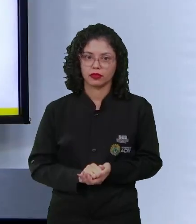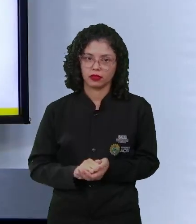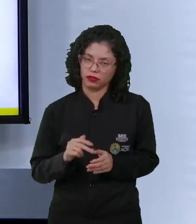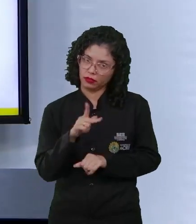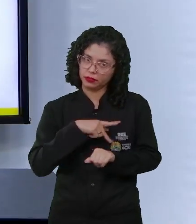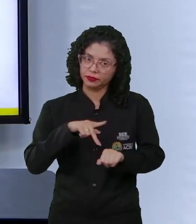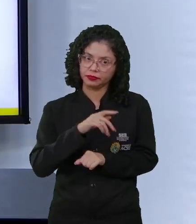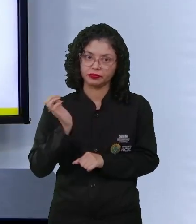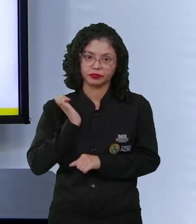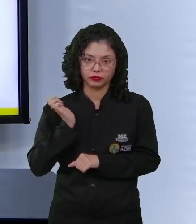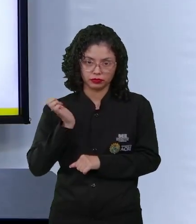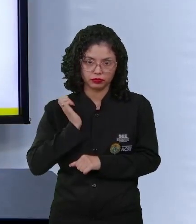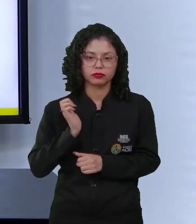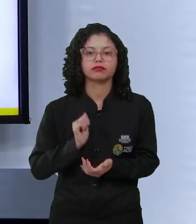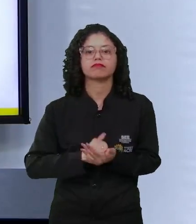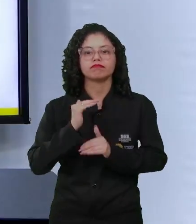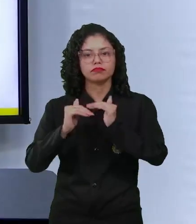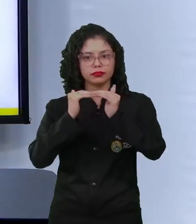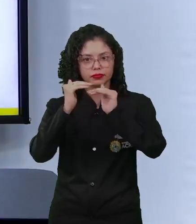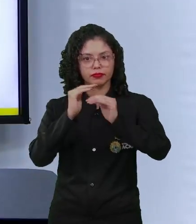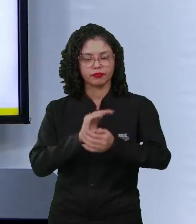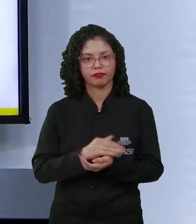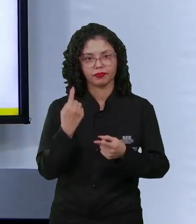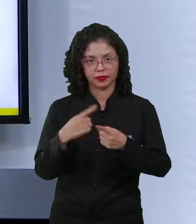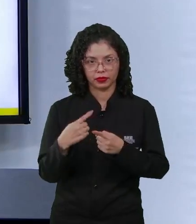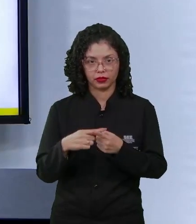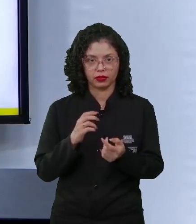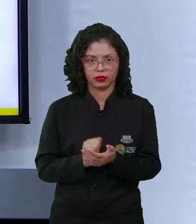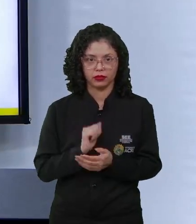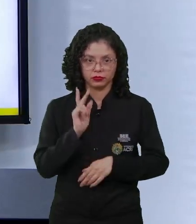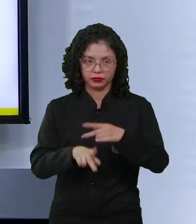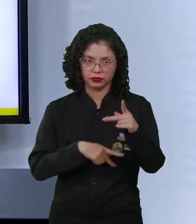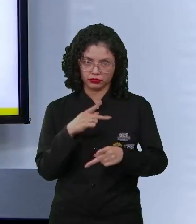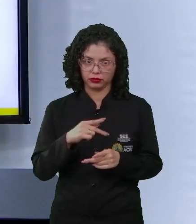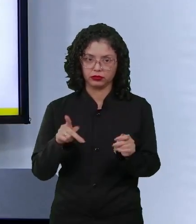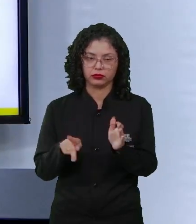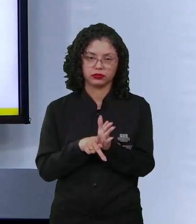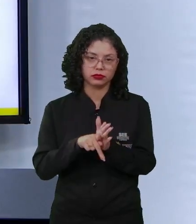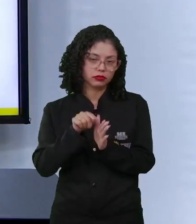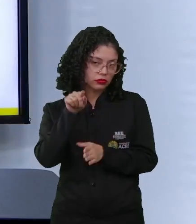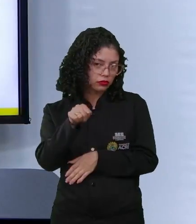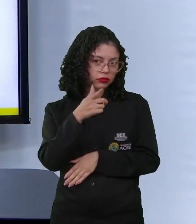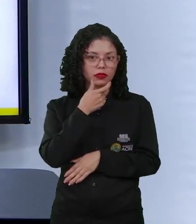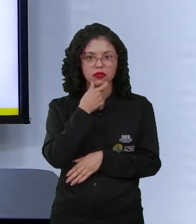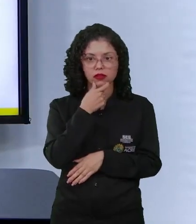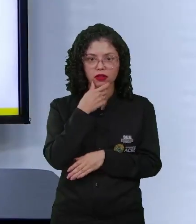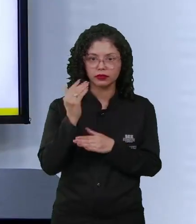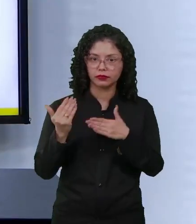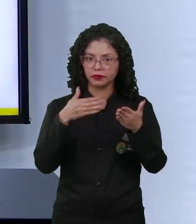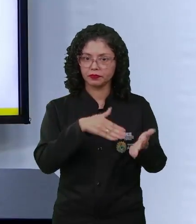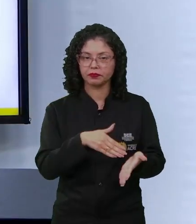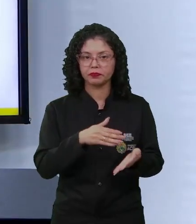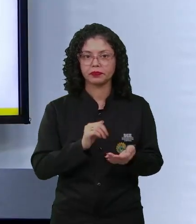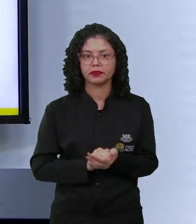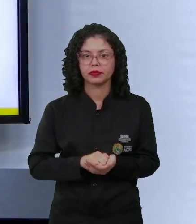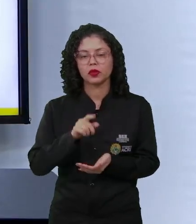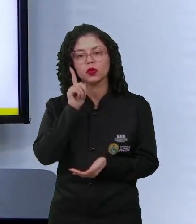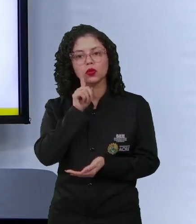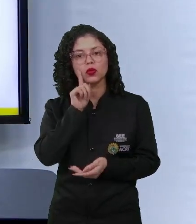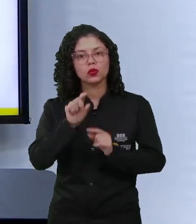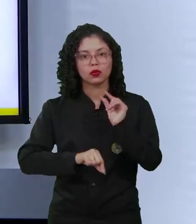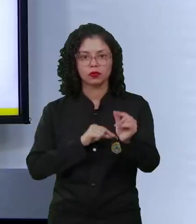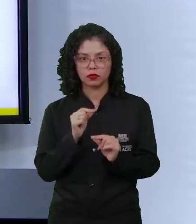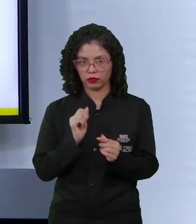como países ricos, são países desenvolvidos. Por quê? A população que foi para lá, os ingleses, quando chegaram nos Estados Unidos, eles foram para lá